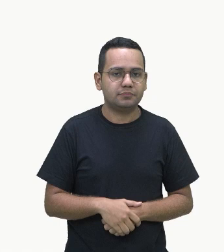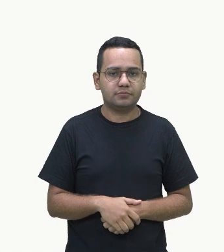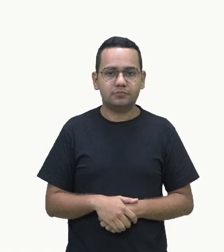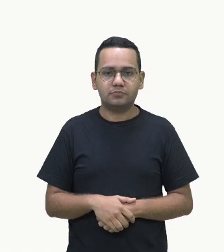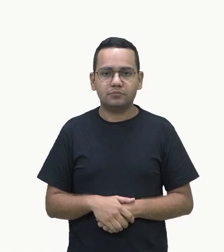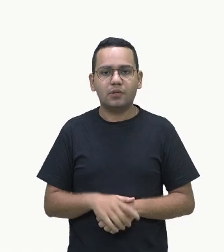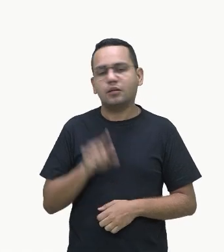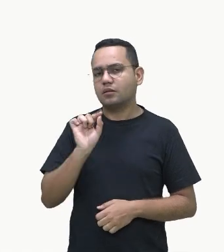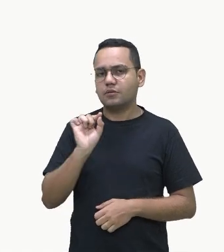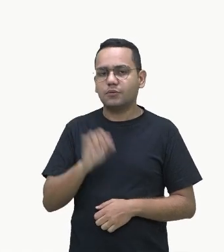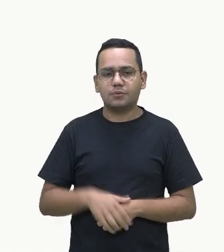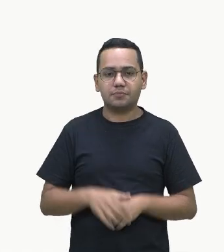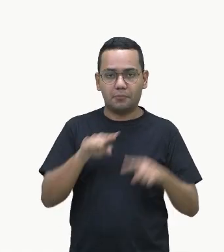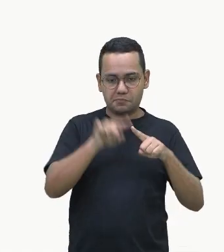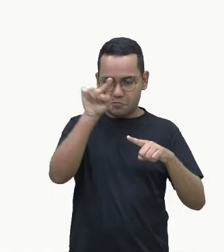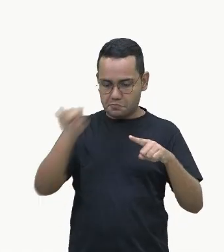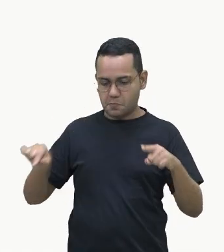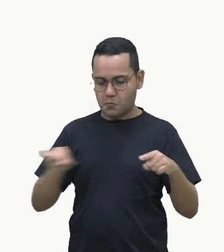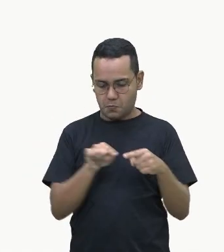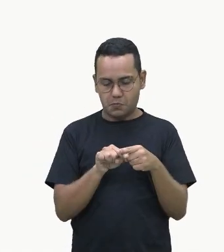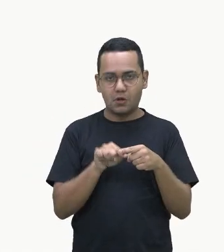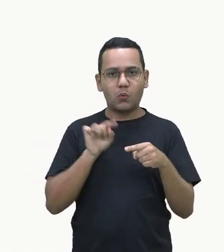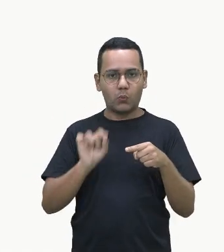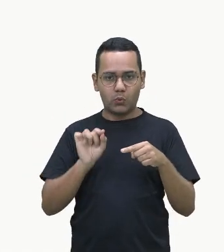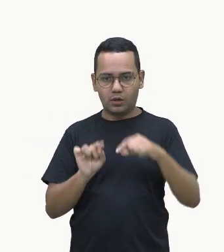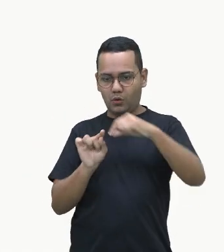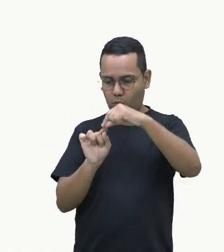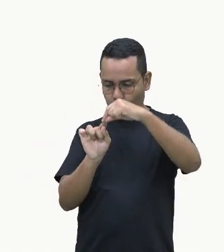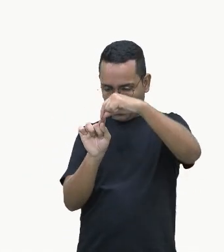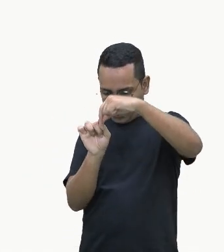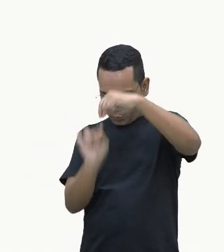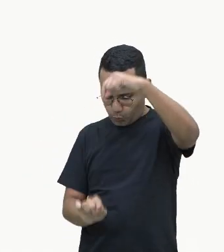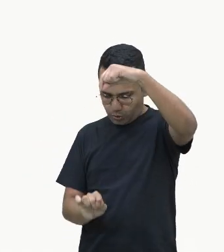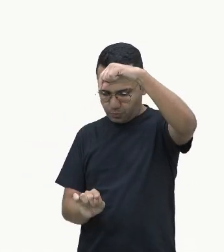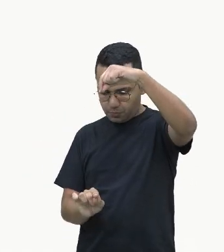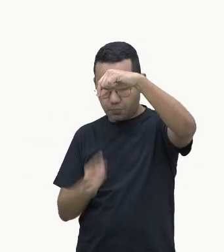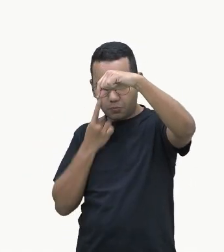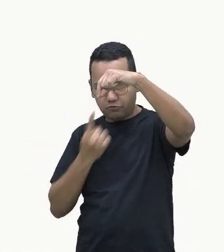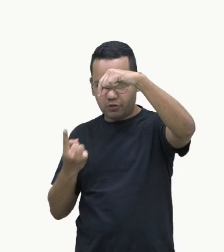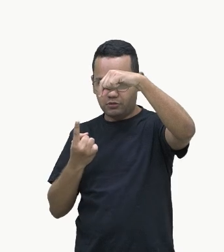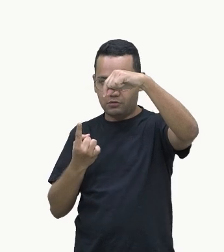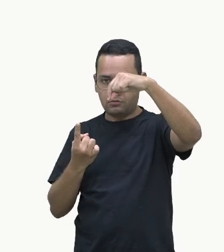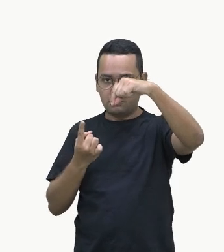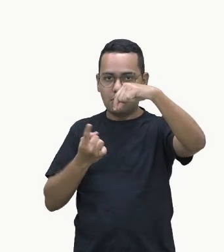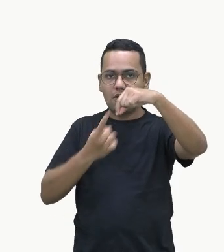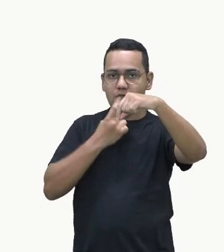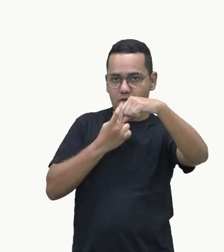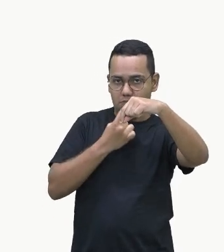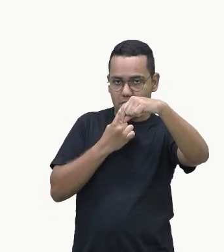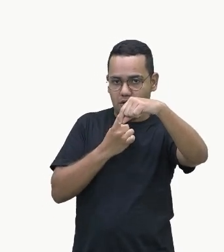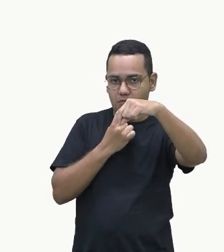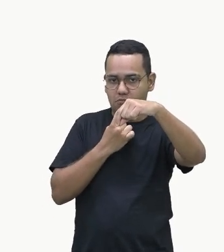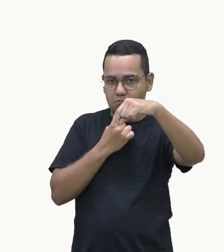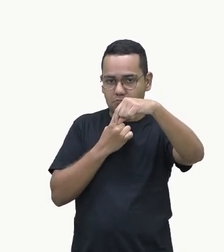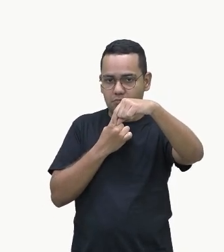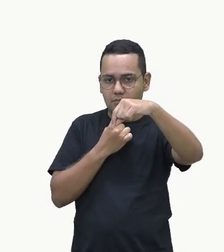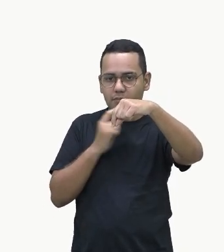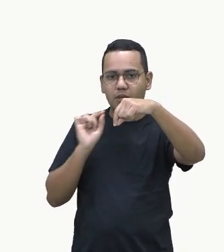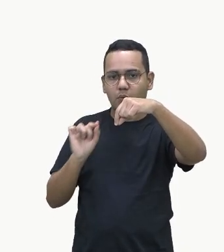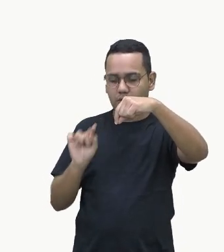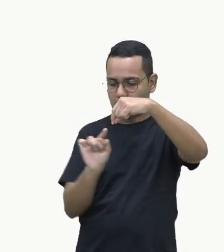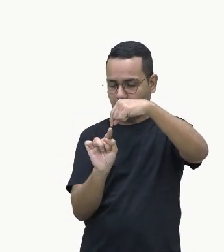perpendicular, não é? Onde a linha terminar, você pode ver que está destacado aí, vai formar o ângulo no valor